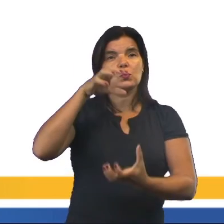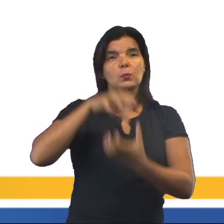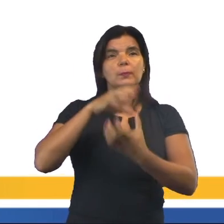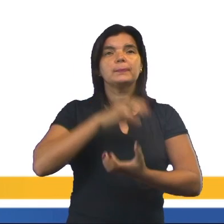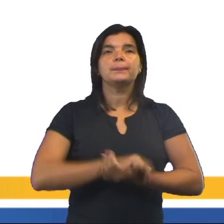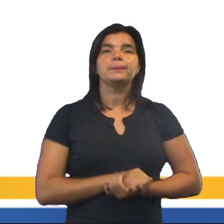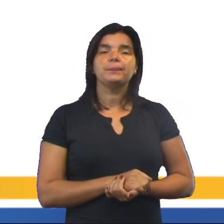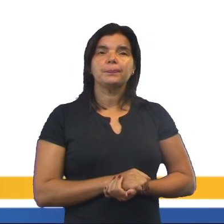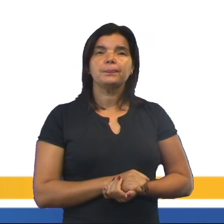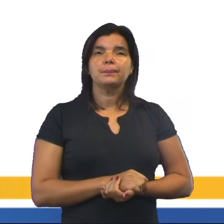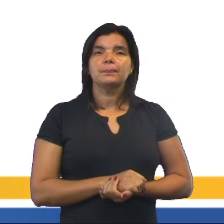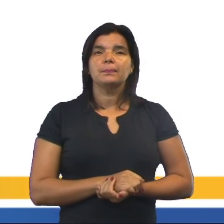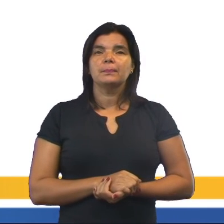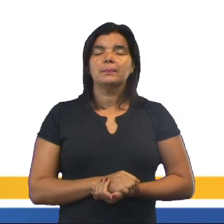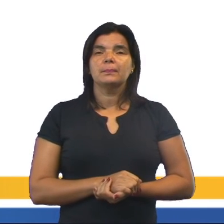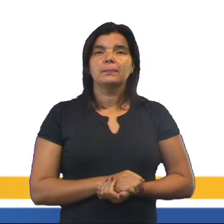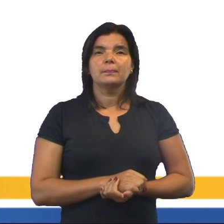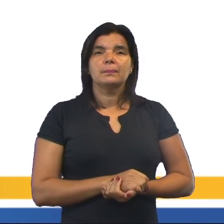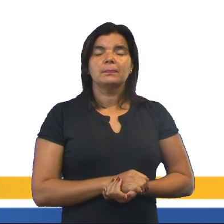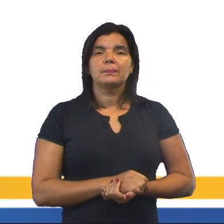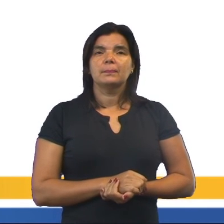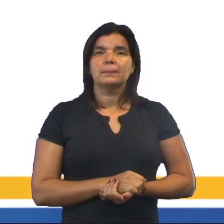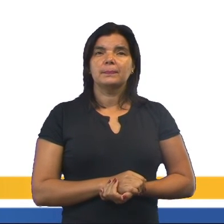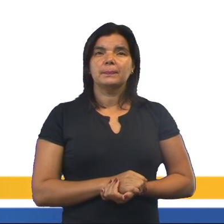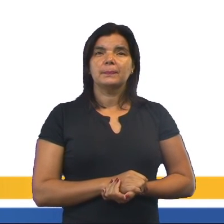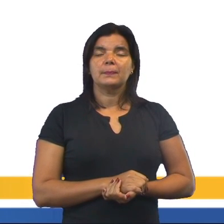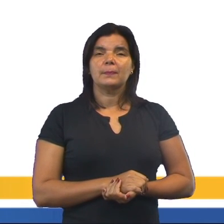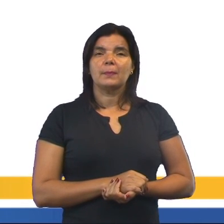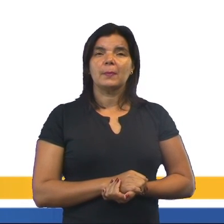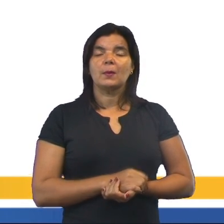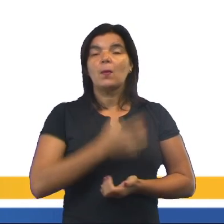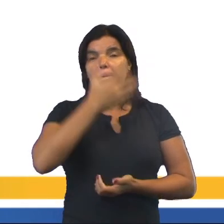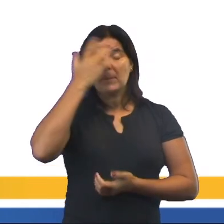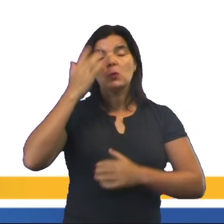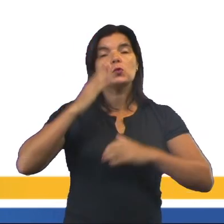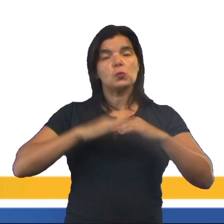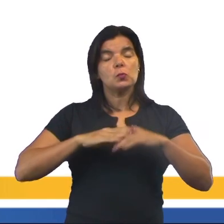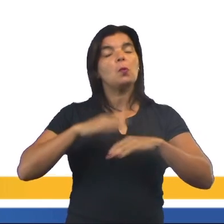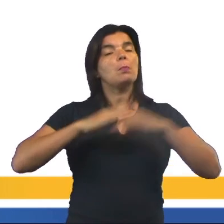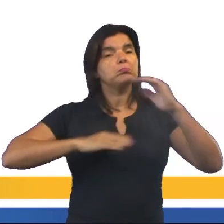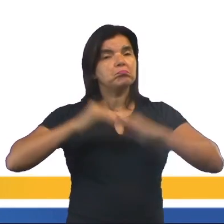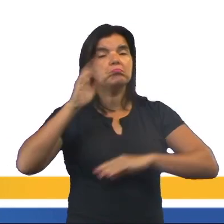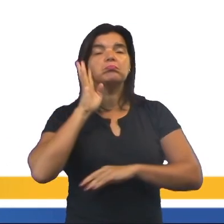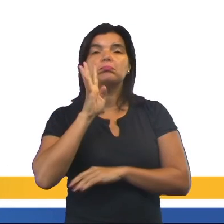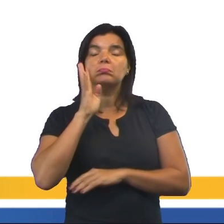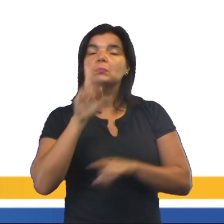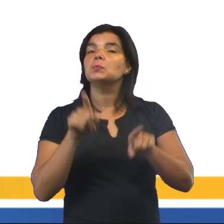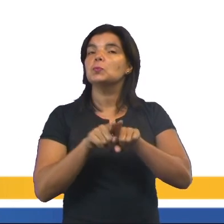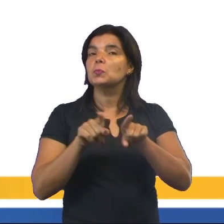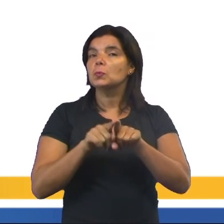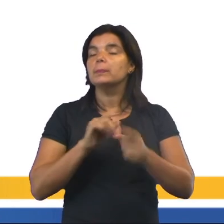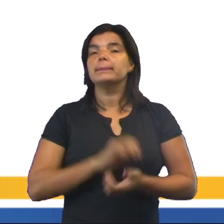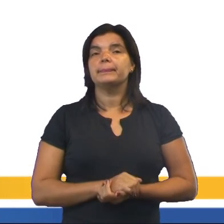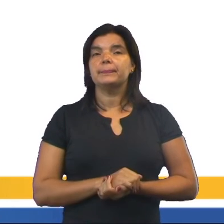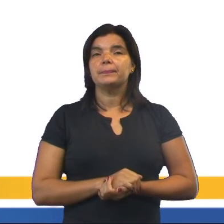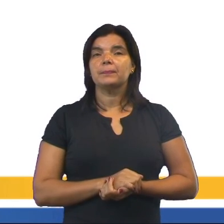idosas. E o User Experience Design. Essa é uma profissão bem interessante, que é a pessoa